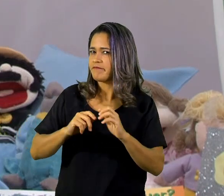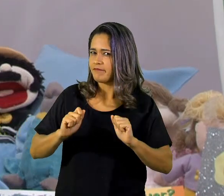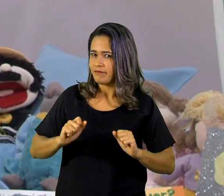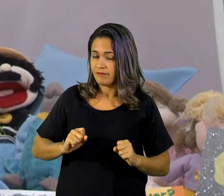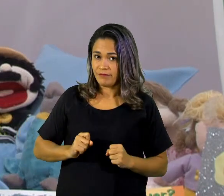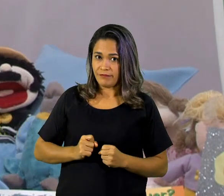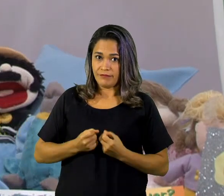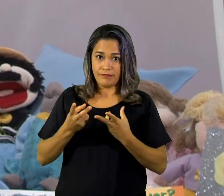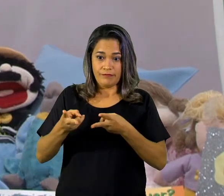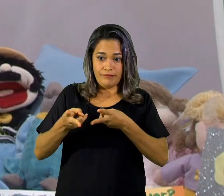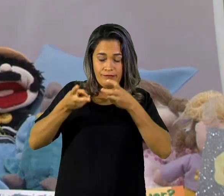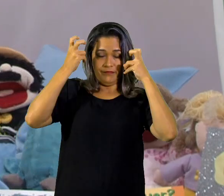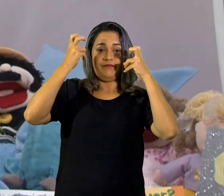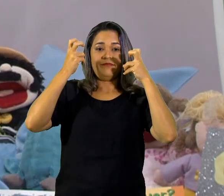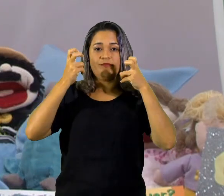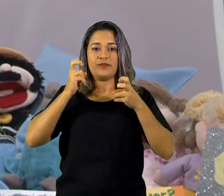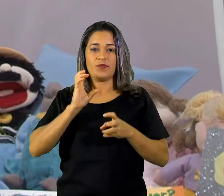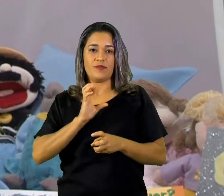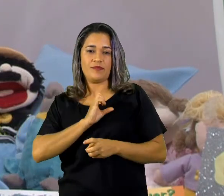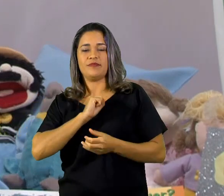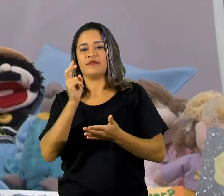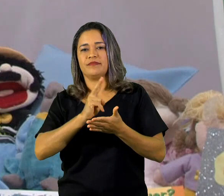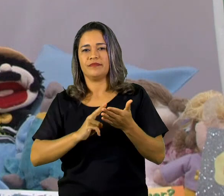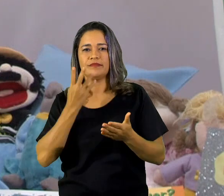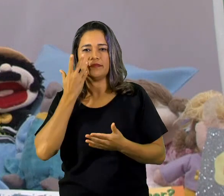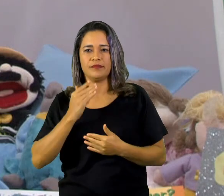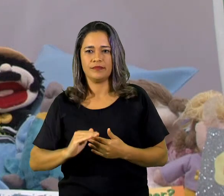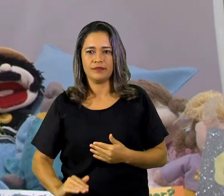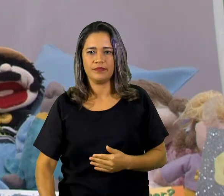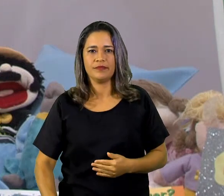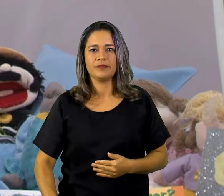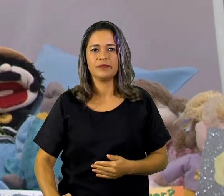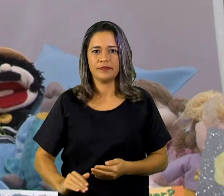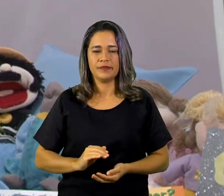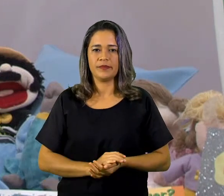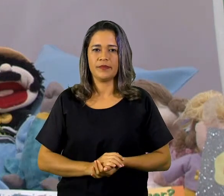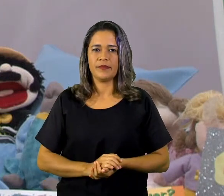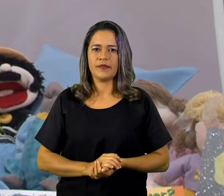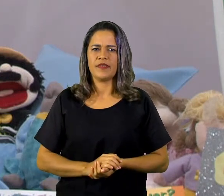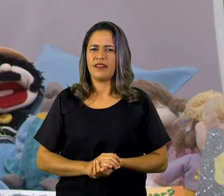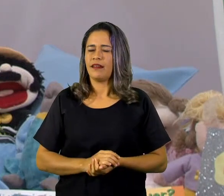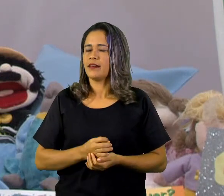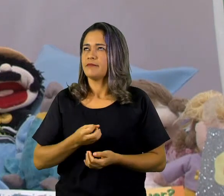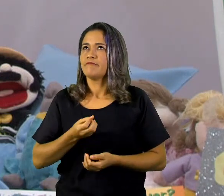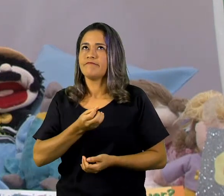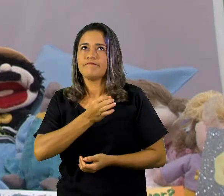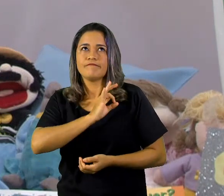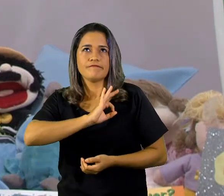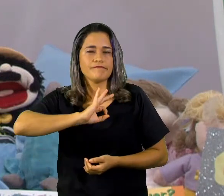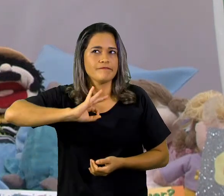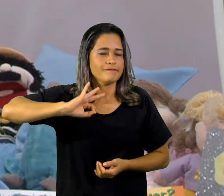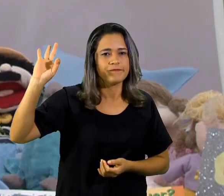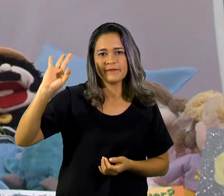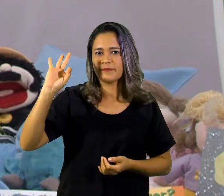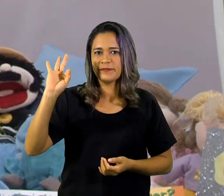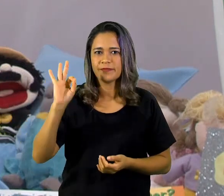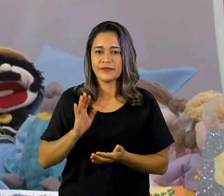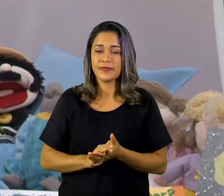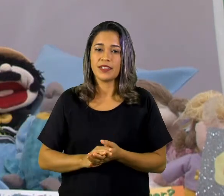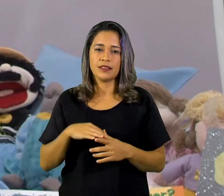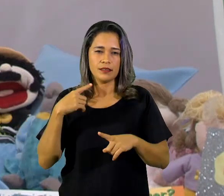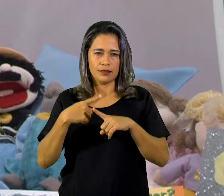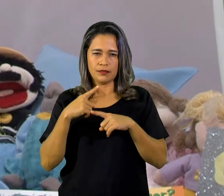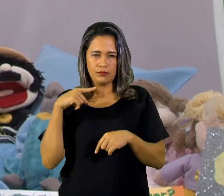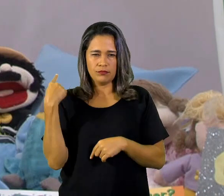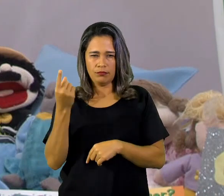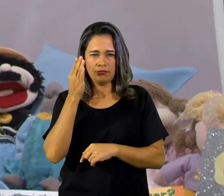o gosto pela leitura das nossas crianças pequenas, é algo surreal, porque nós